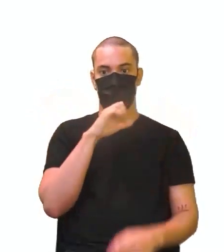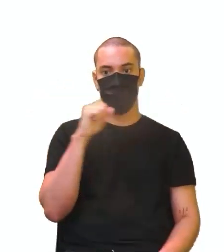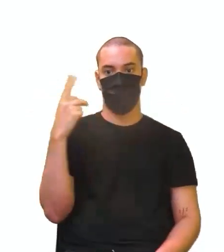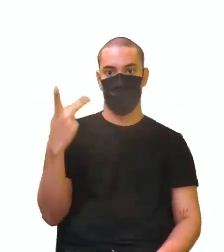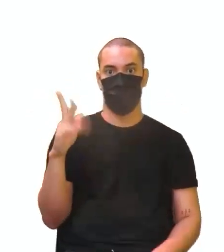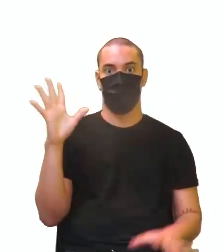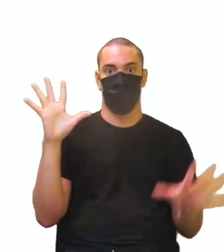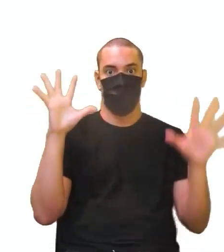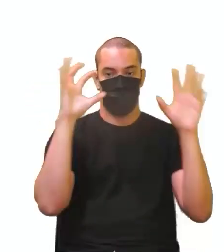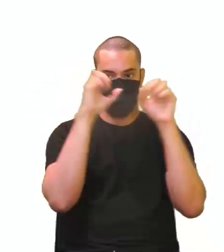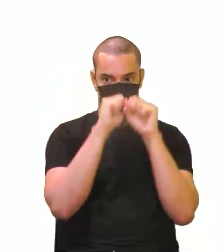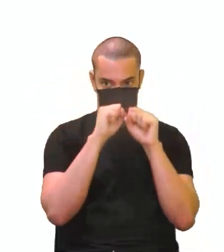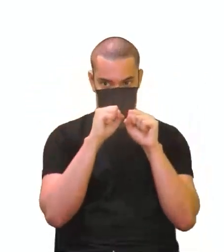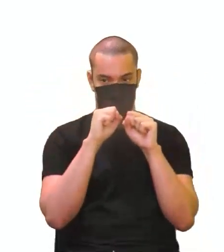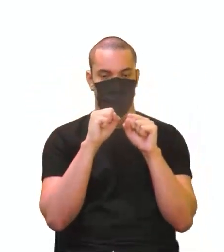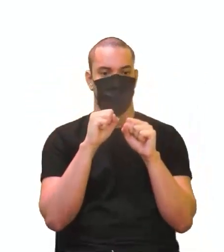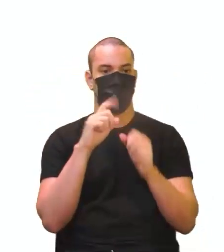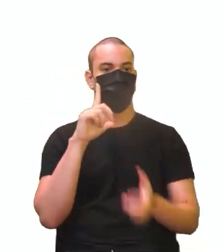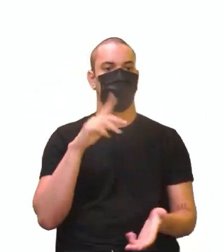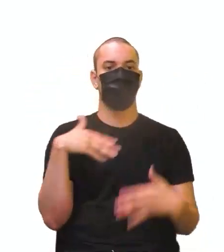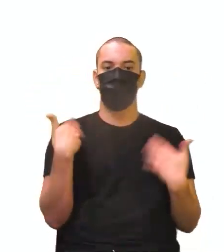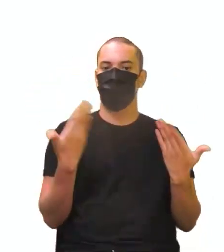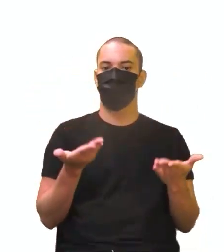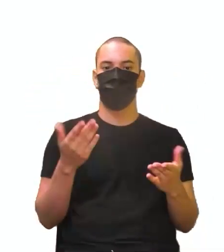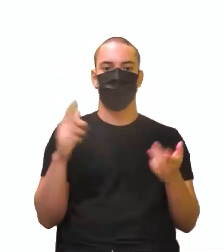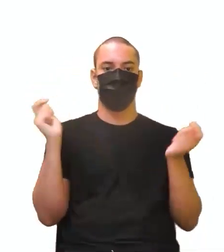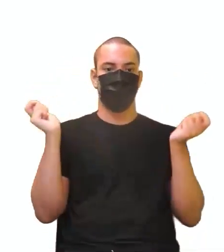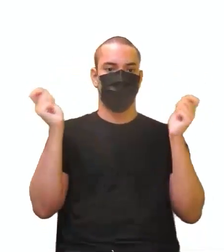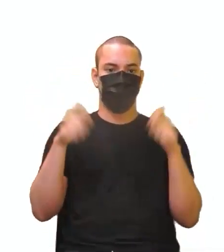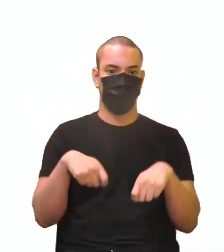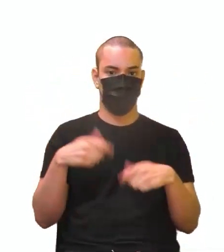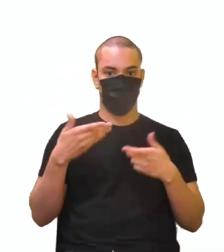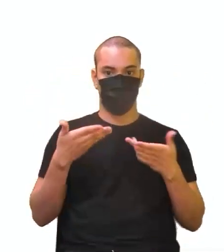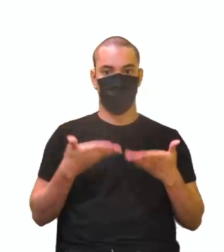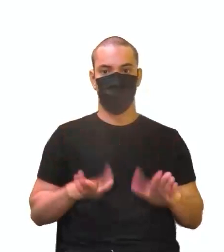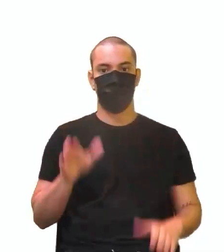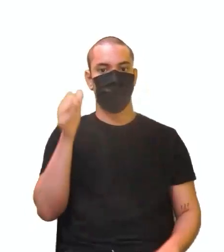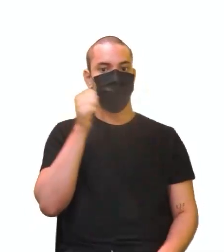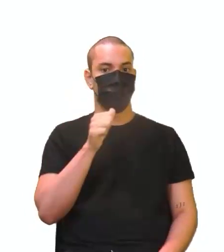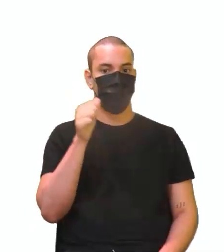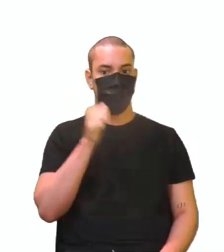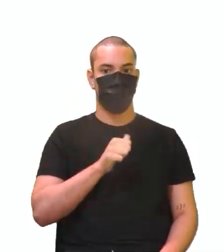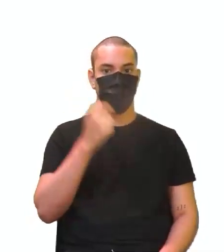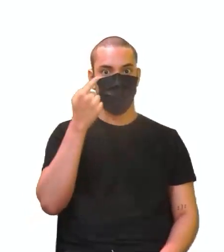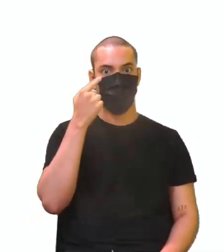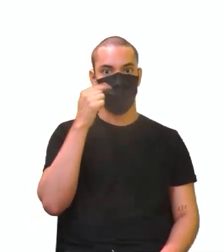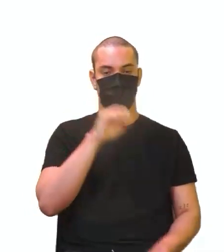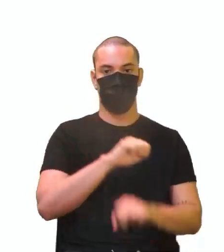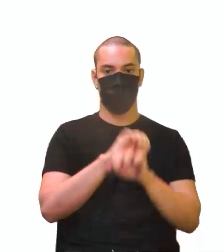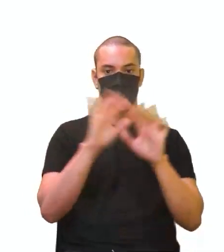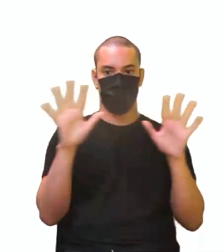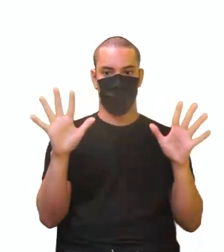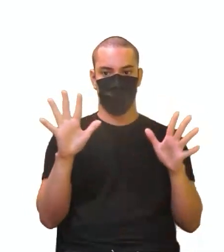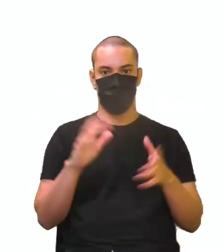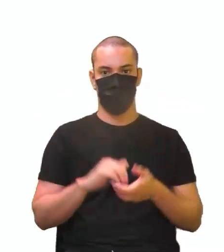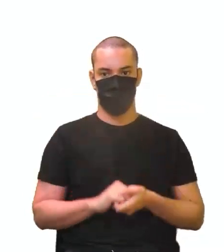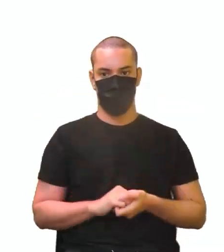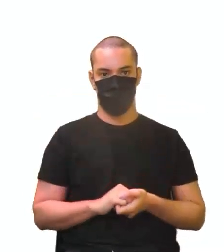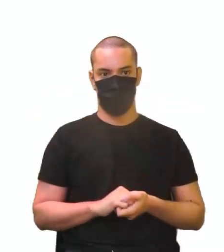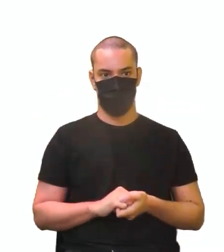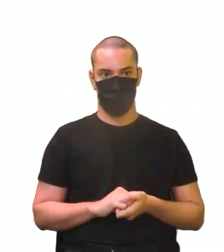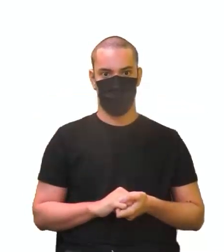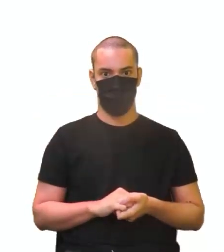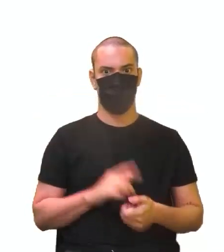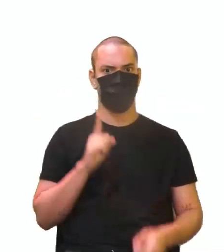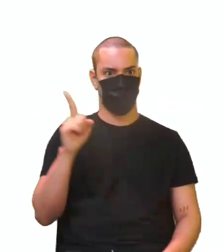pai possui olhos escuros. Determine a probabilidade de nascer uma menina de olhos claros. É, essa